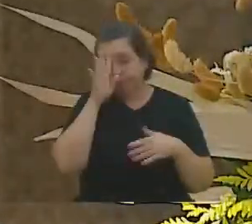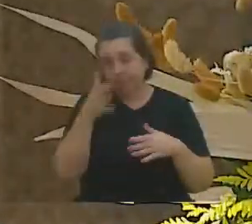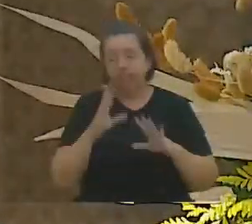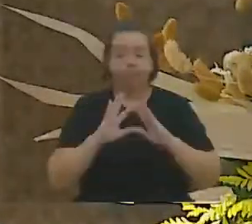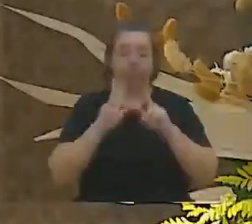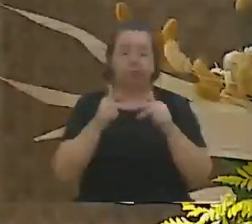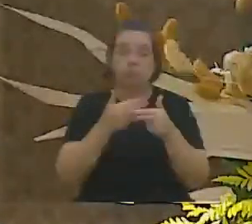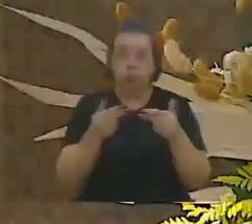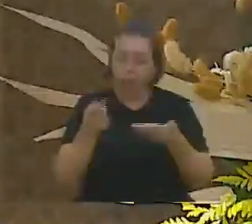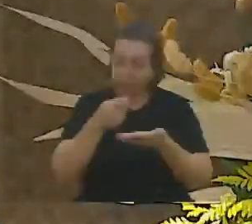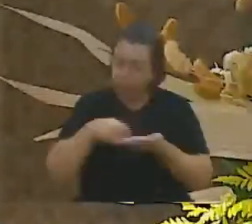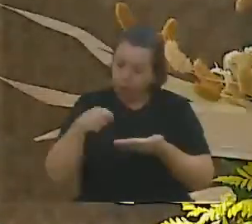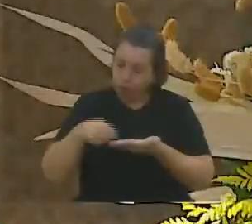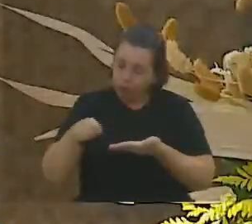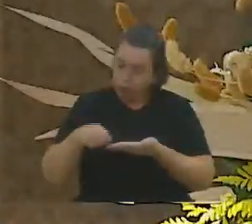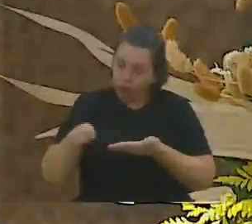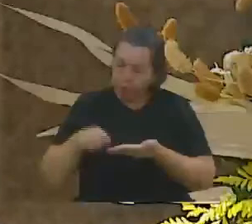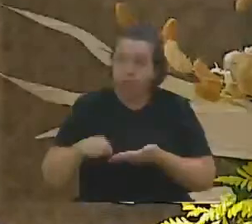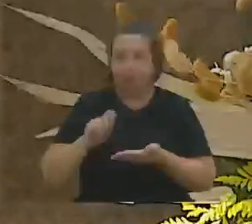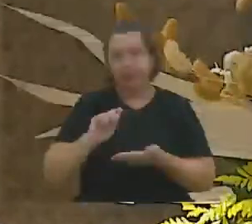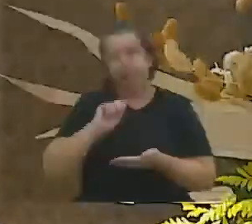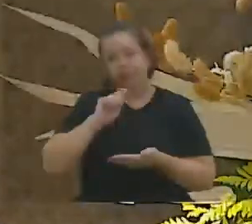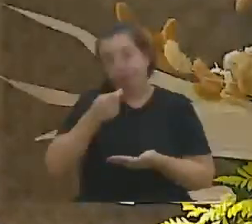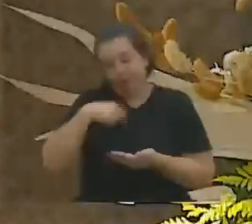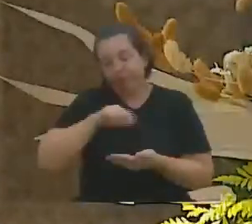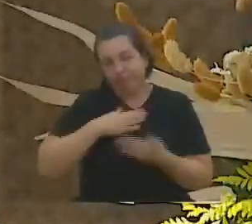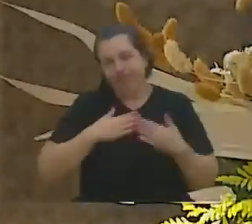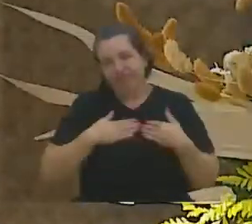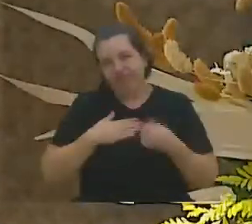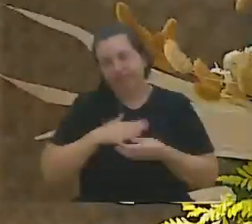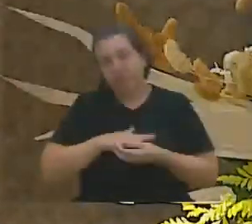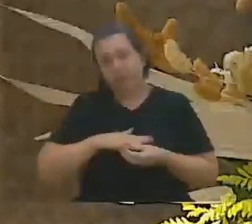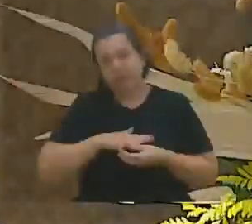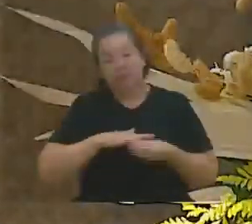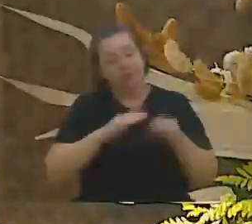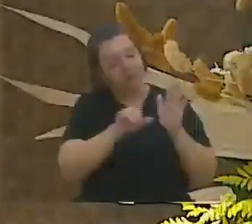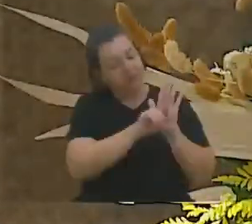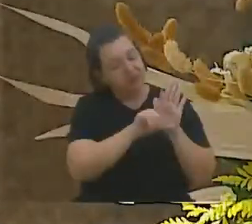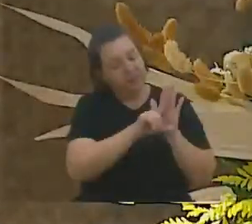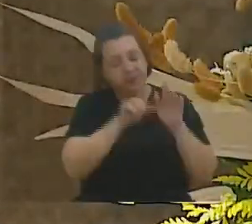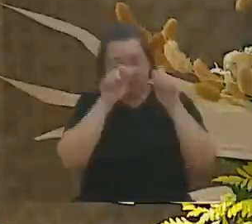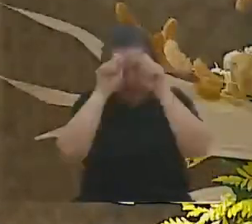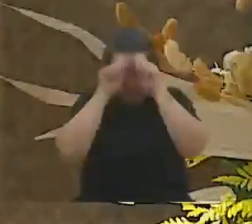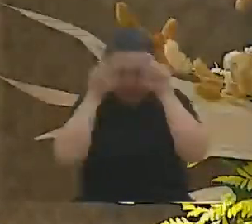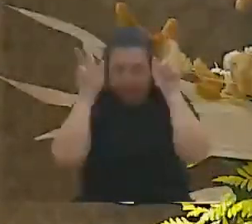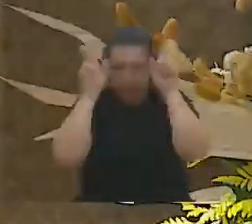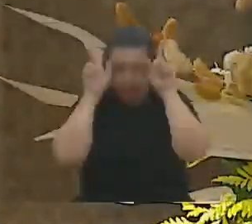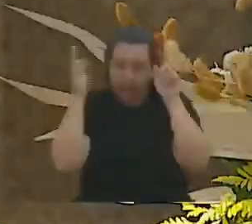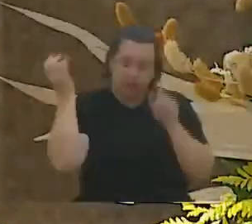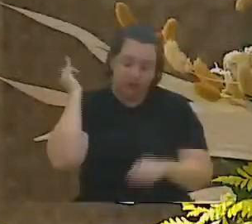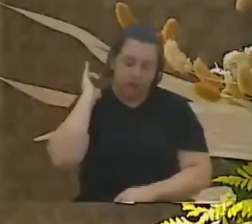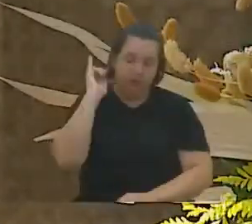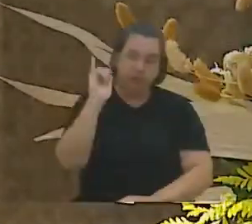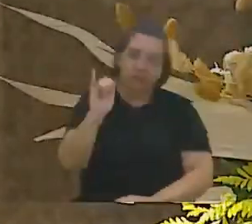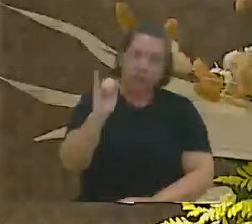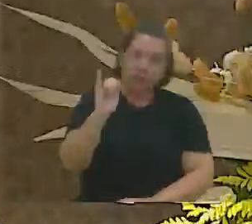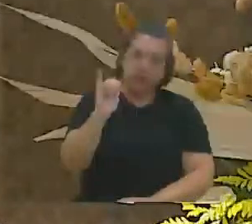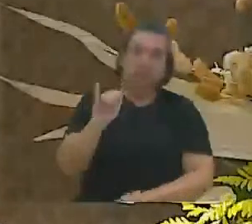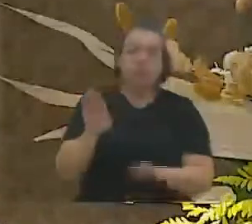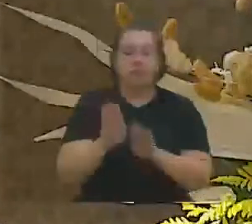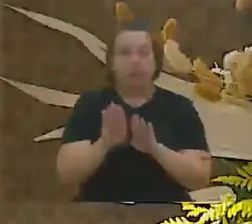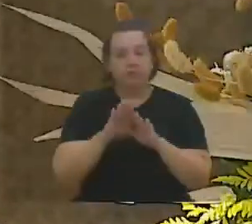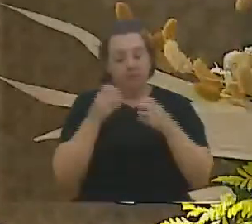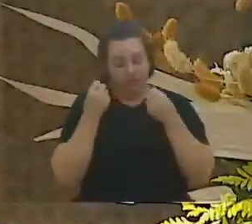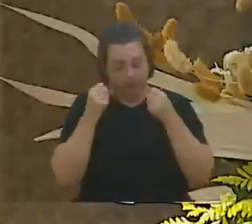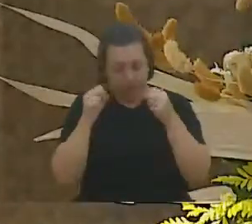tudo o que está escrito sobre mim, na lei de Moisés, nos profetas e nos